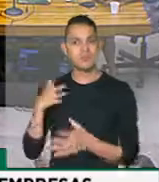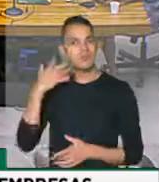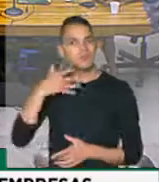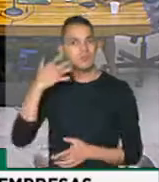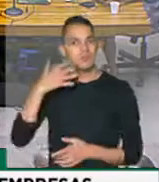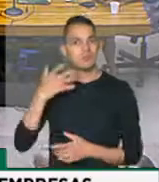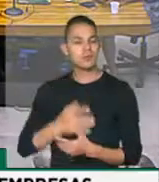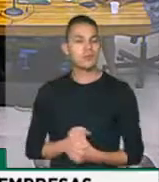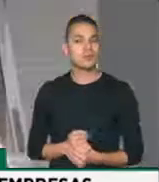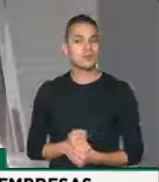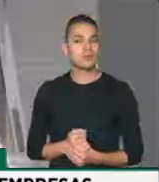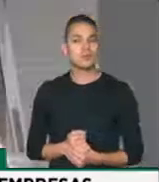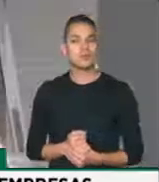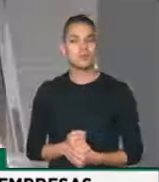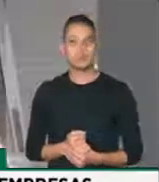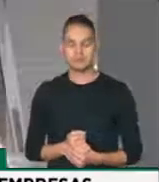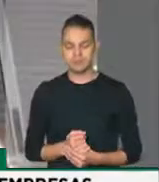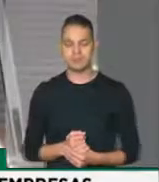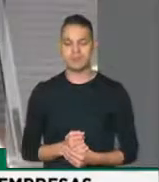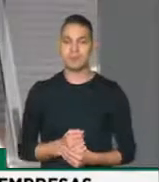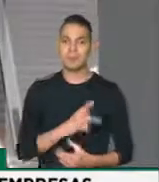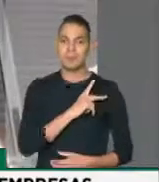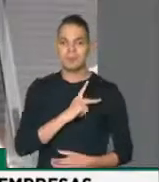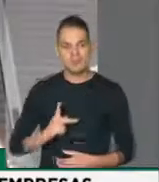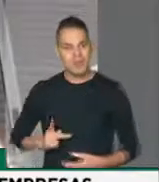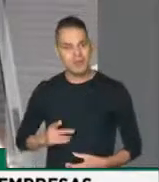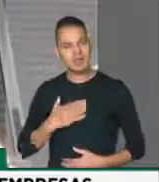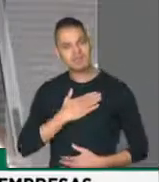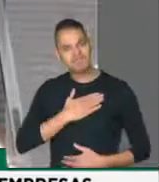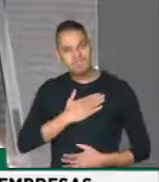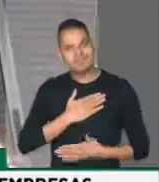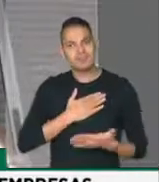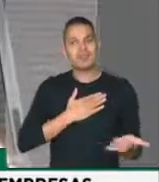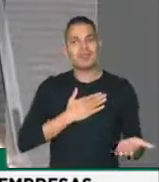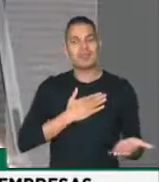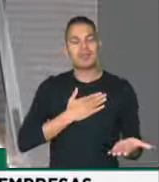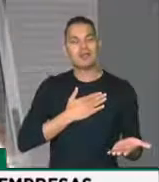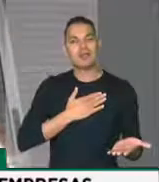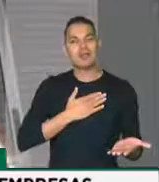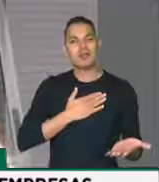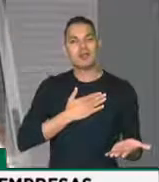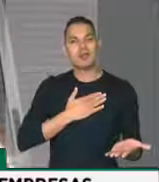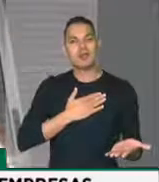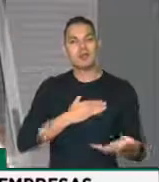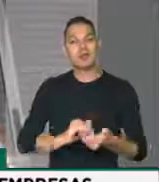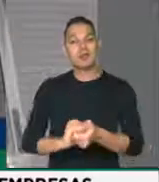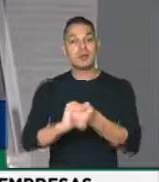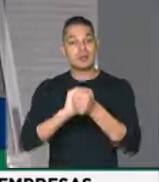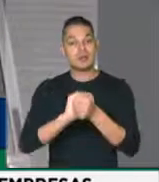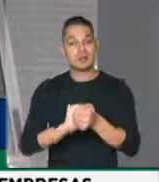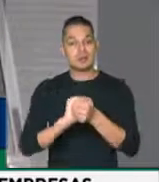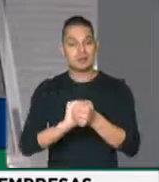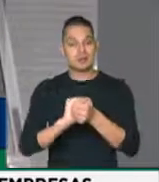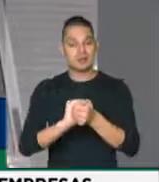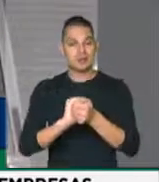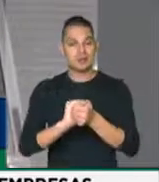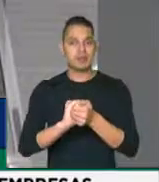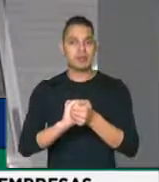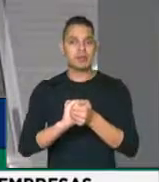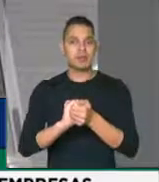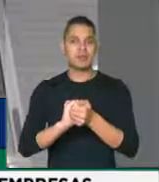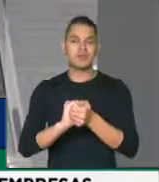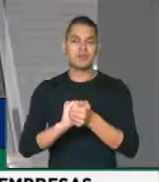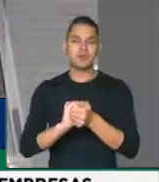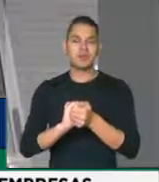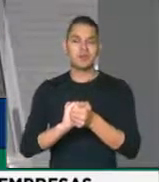Obrigado. Meu caro presidente, eu quero saudar